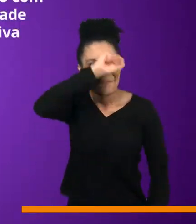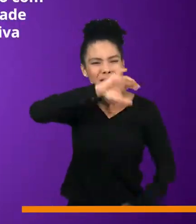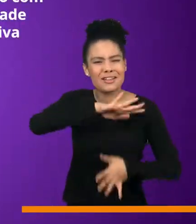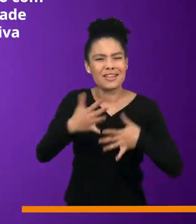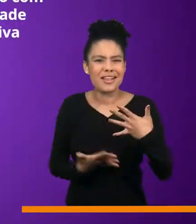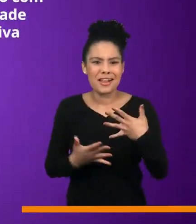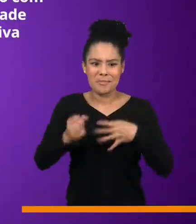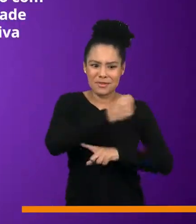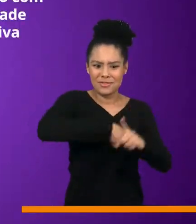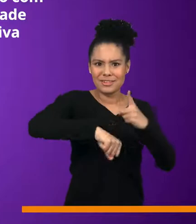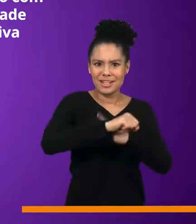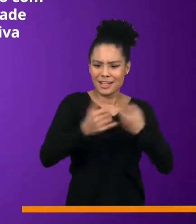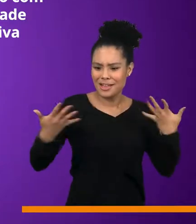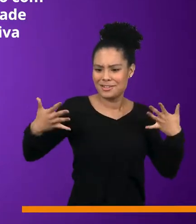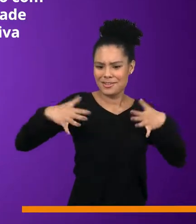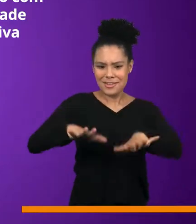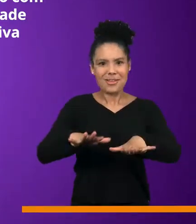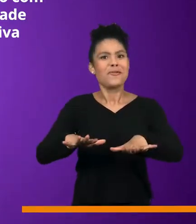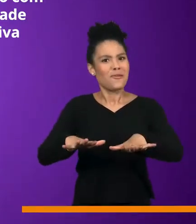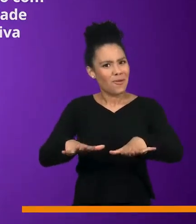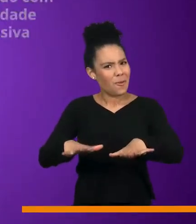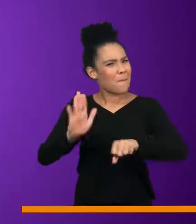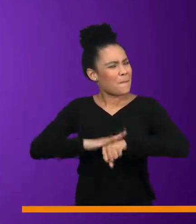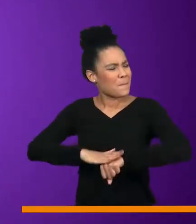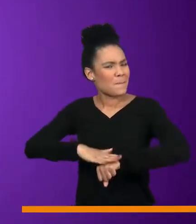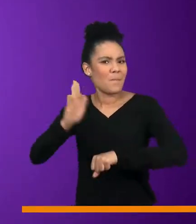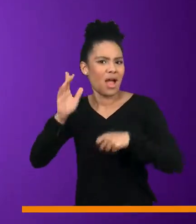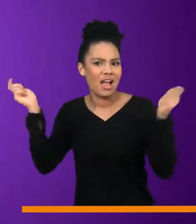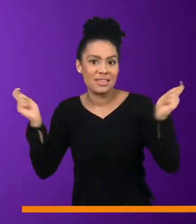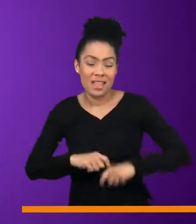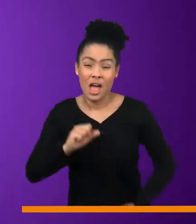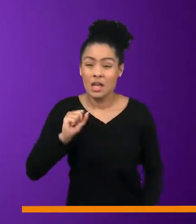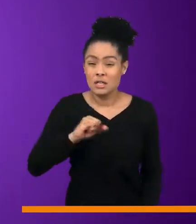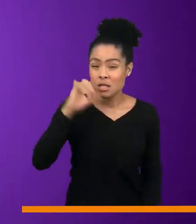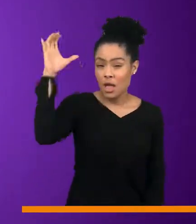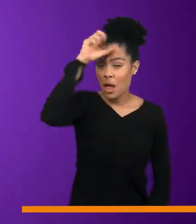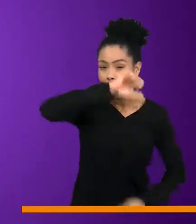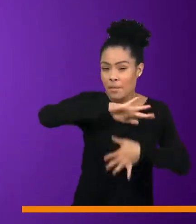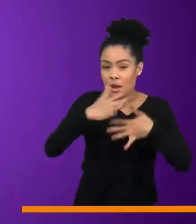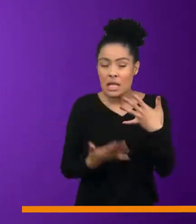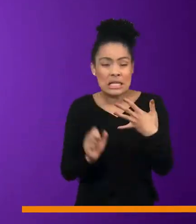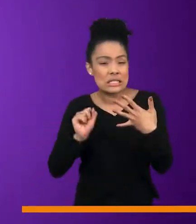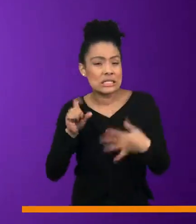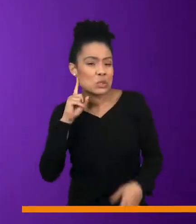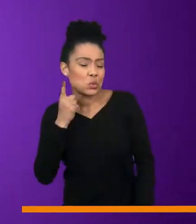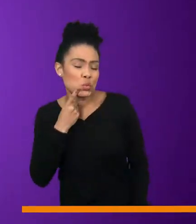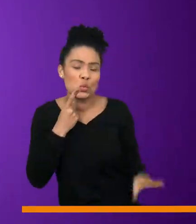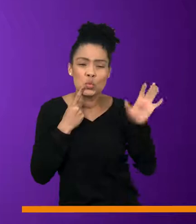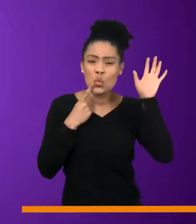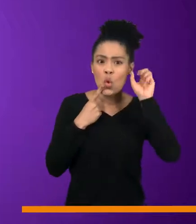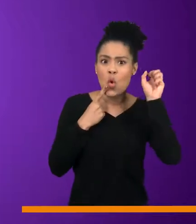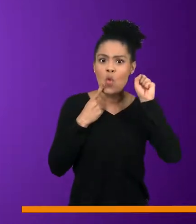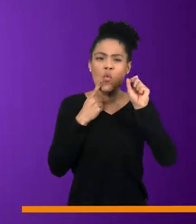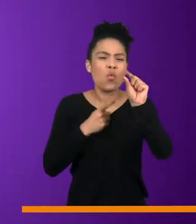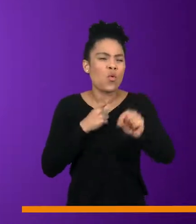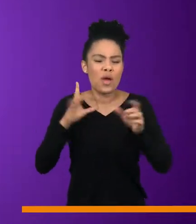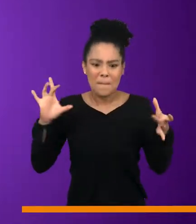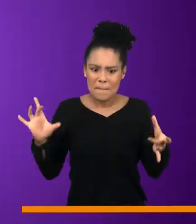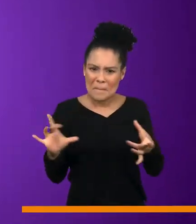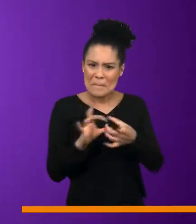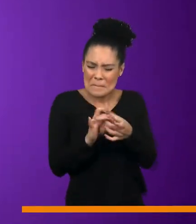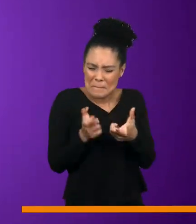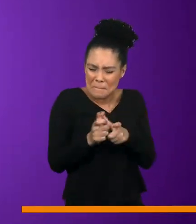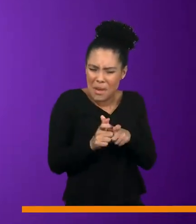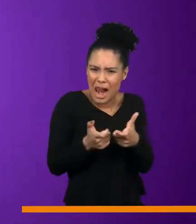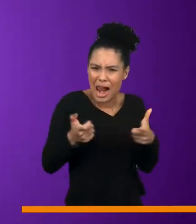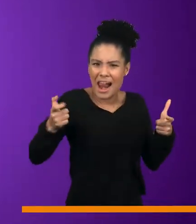colaborando com uma sociedade mais inclusiva. Quem aprende libras, independente de ser surdo ou ouvinte, se soma